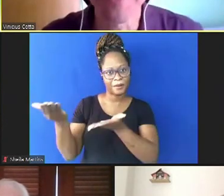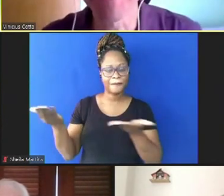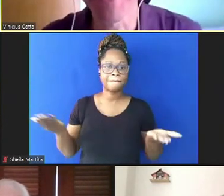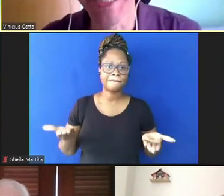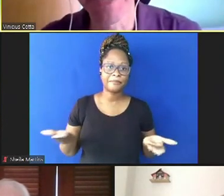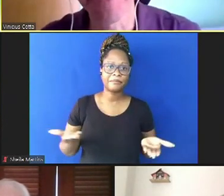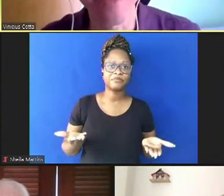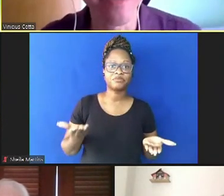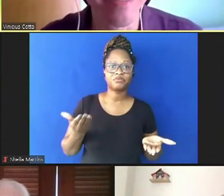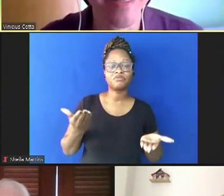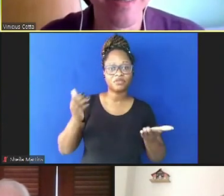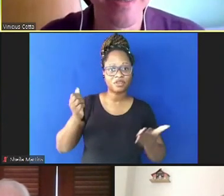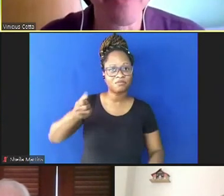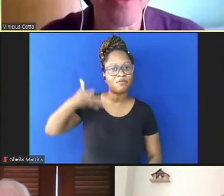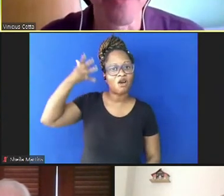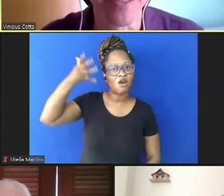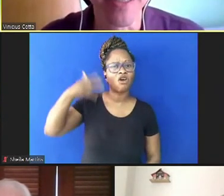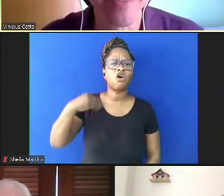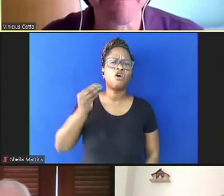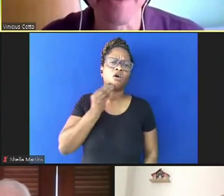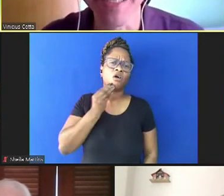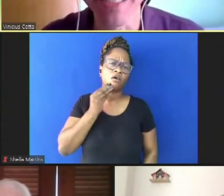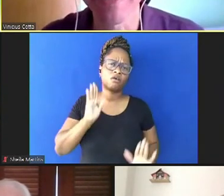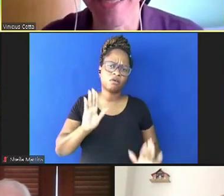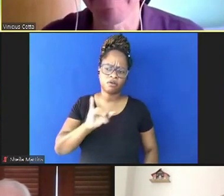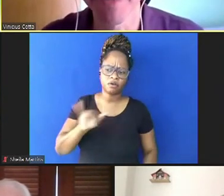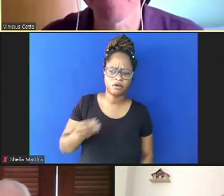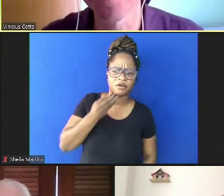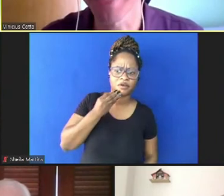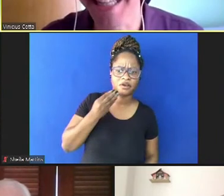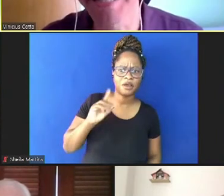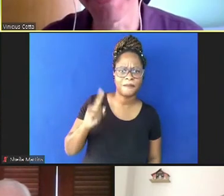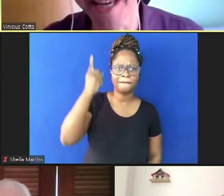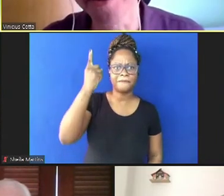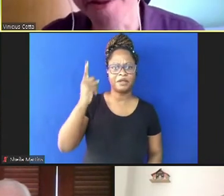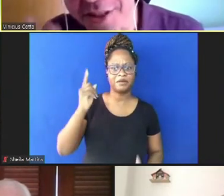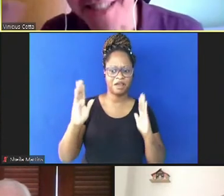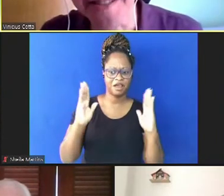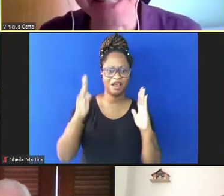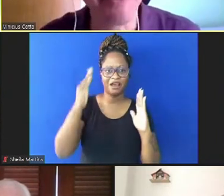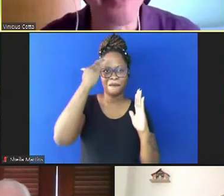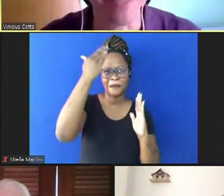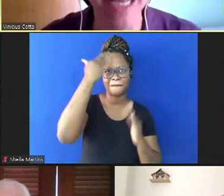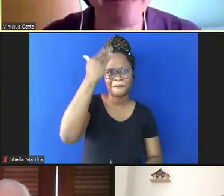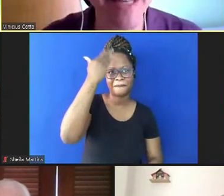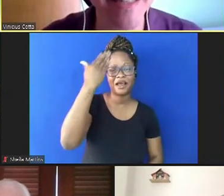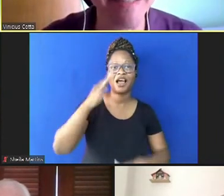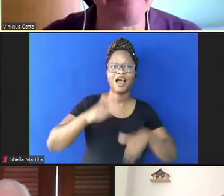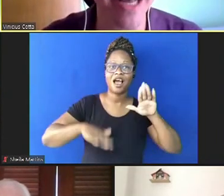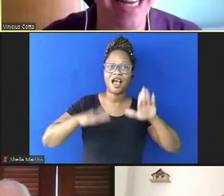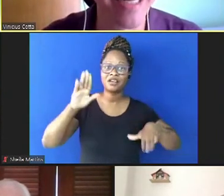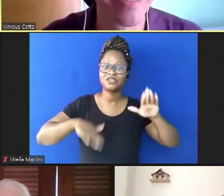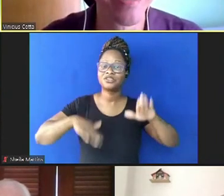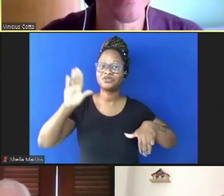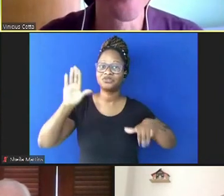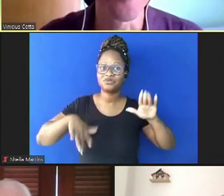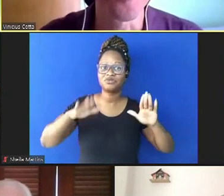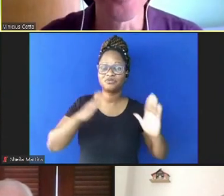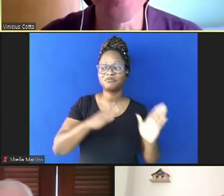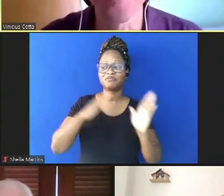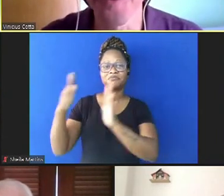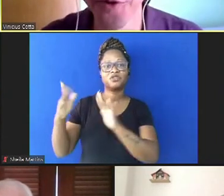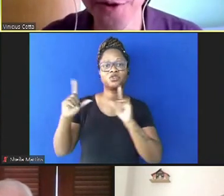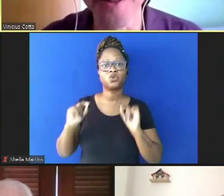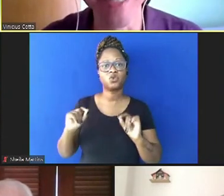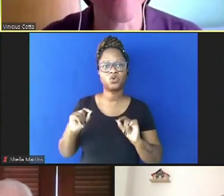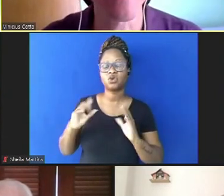ao evento. É claro que temos que aproveitar essa primeira etapa para os agradecimentos, que muitas vezes fazemos nos finais, mas assim, para com